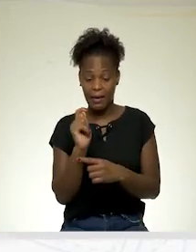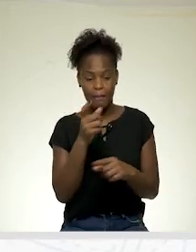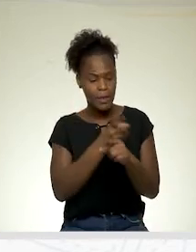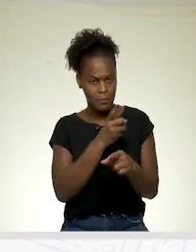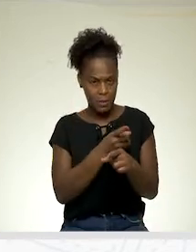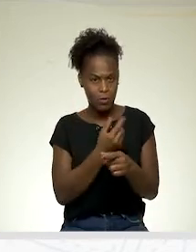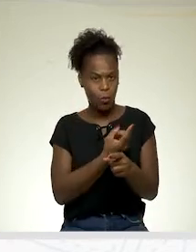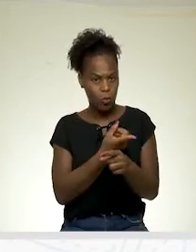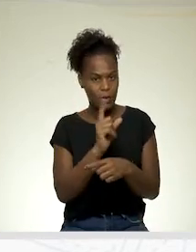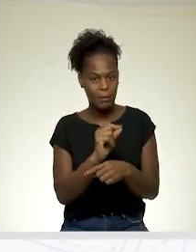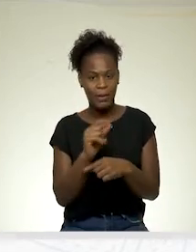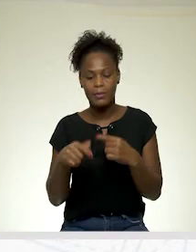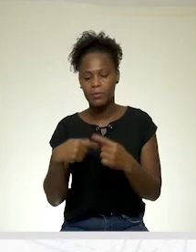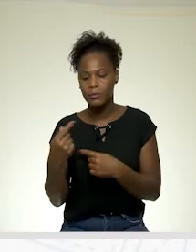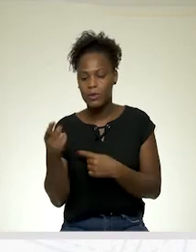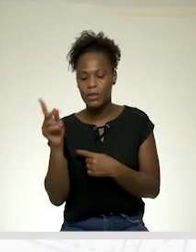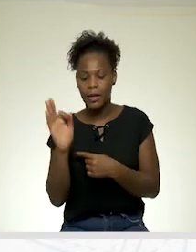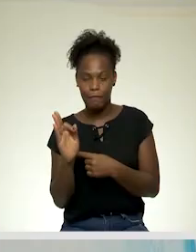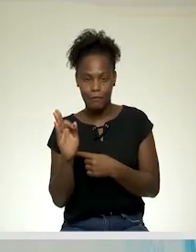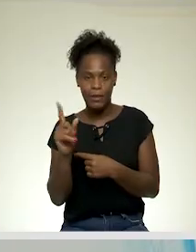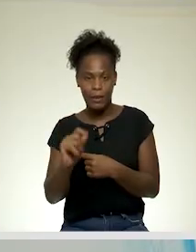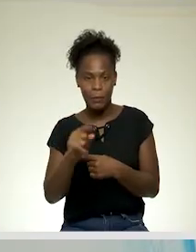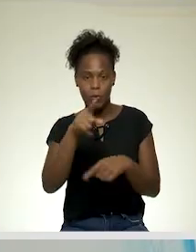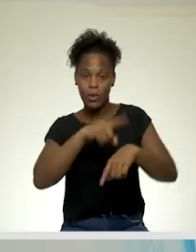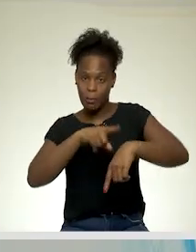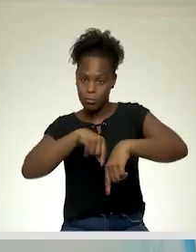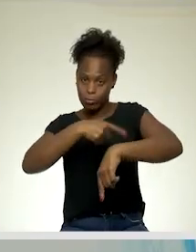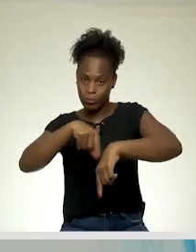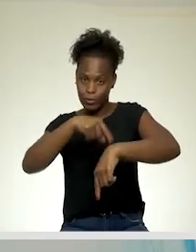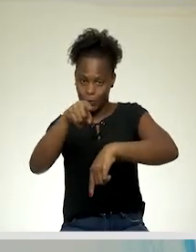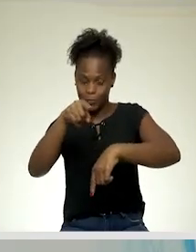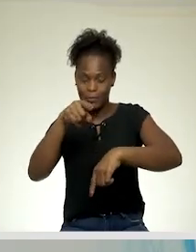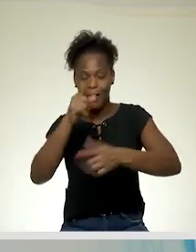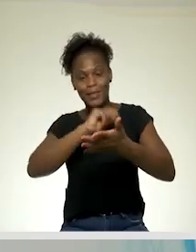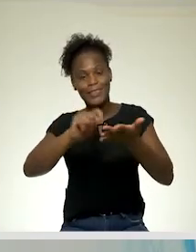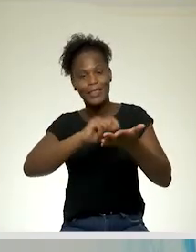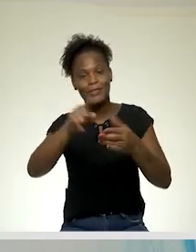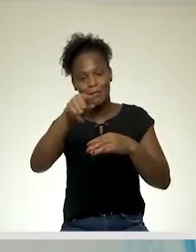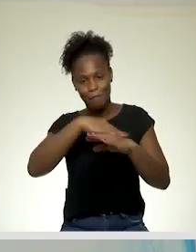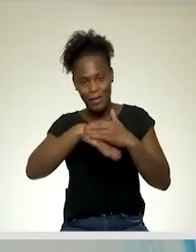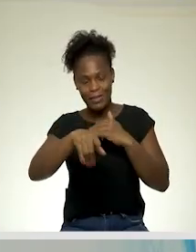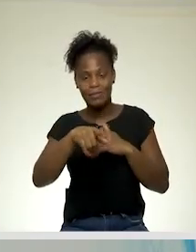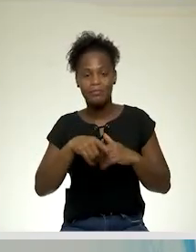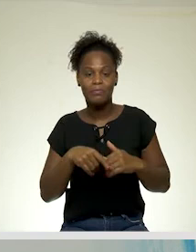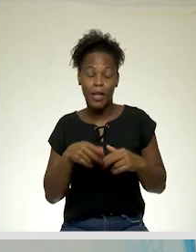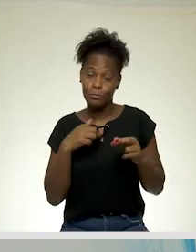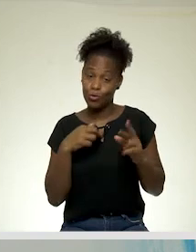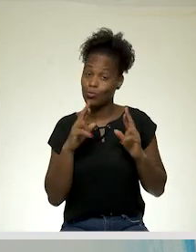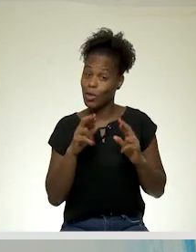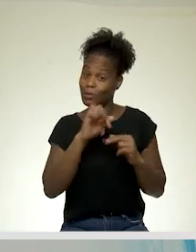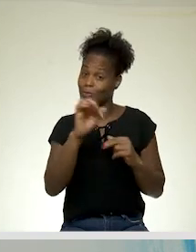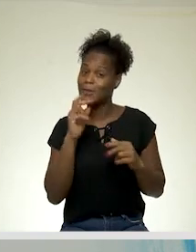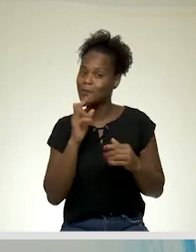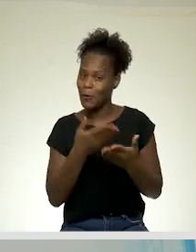mesma coisa, a linha F. Eu vou dar um tempo para vocês resolverem isso. Espero